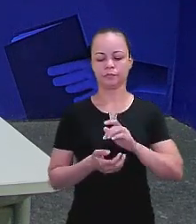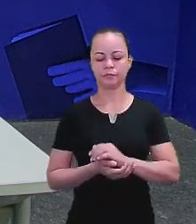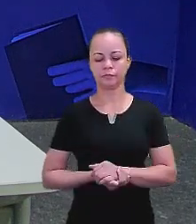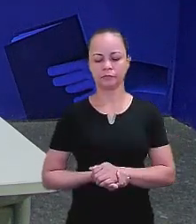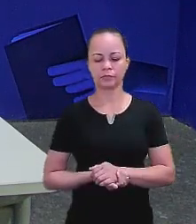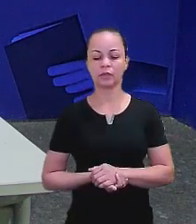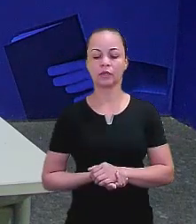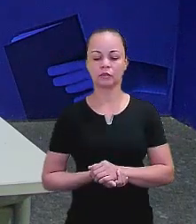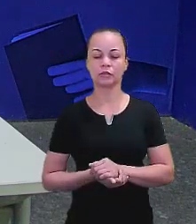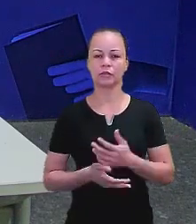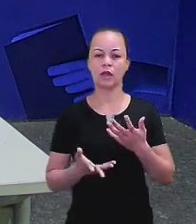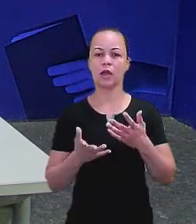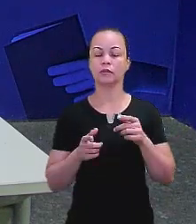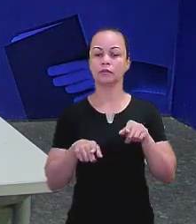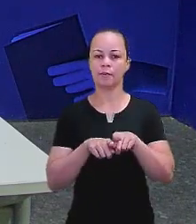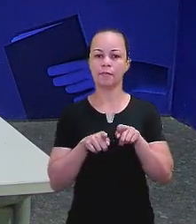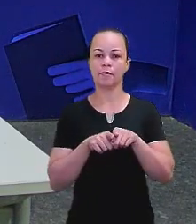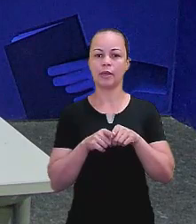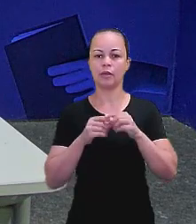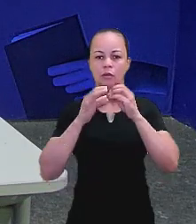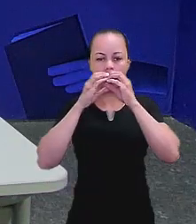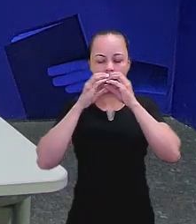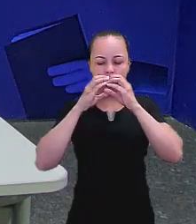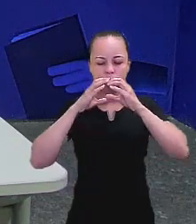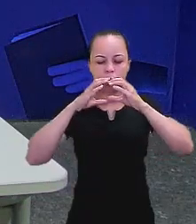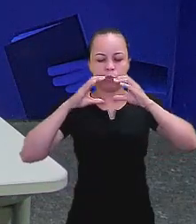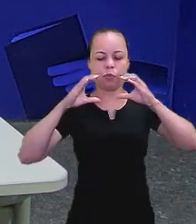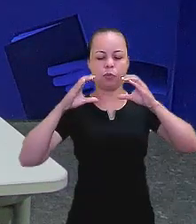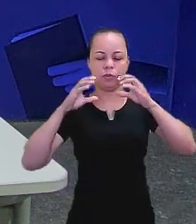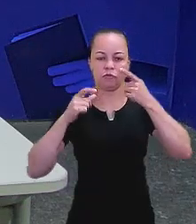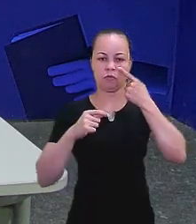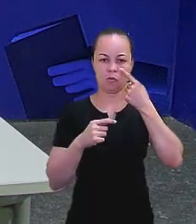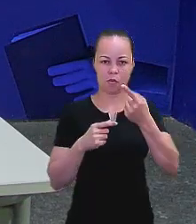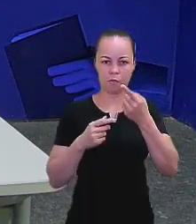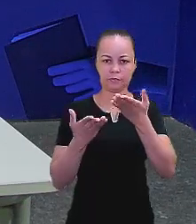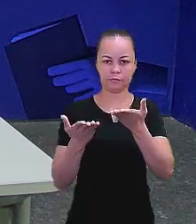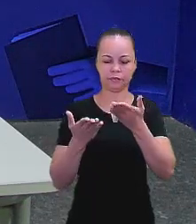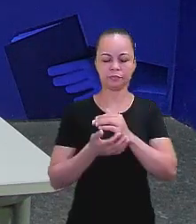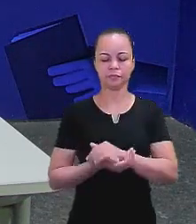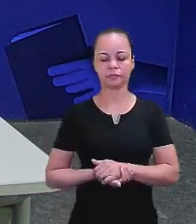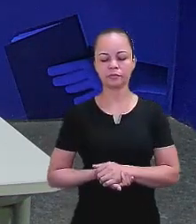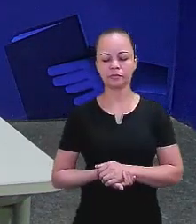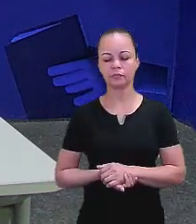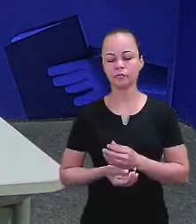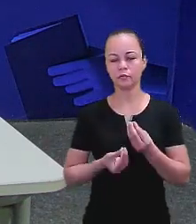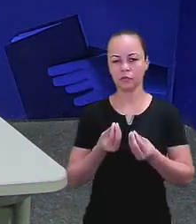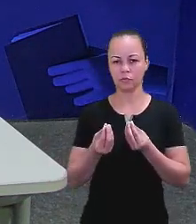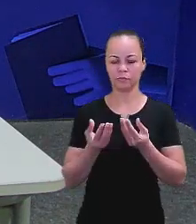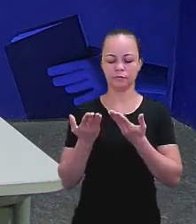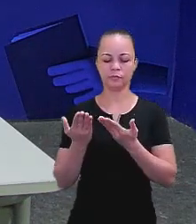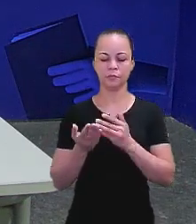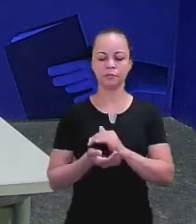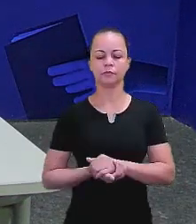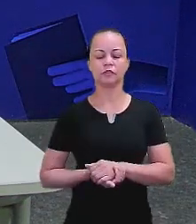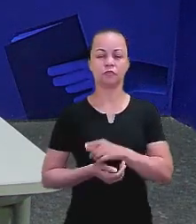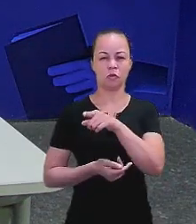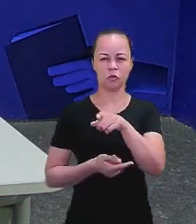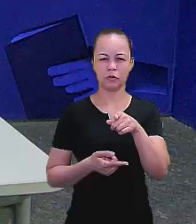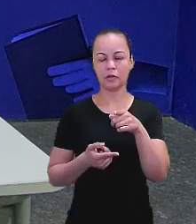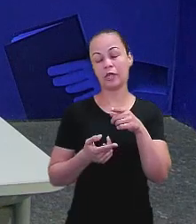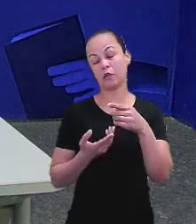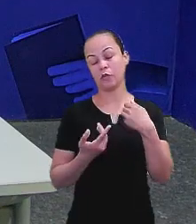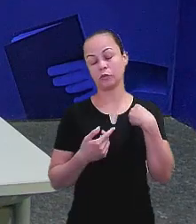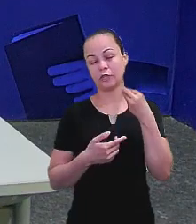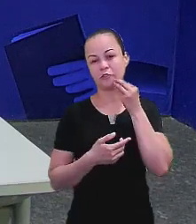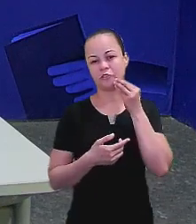uma bola, uma bexiga. Vou mostrar aqui para vocês como que a gente pode fazer com a bexiga. Eu testei em casa e eu achei bem